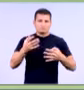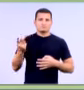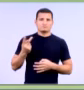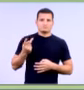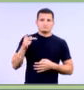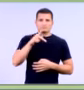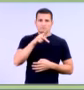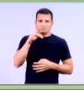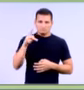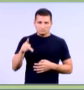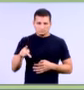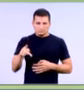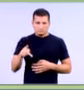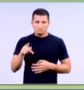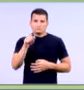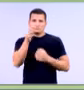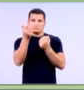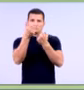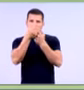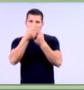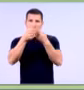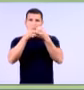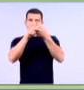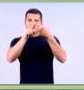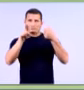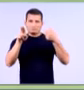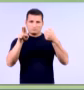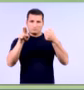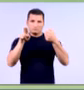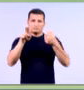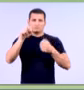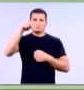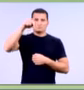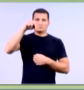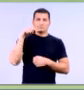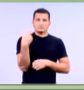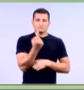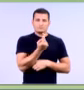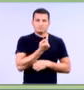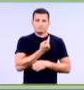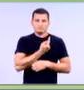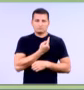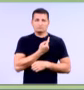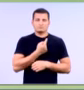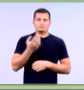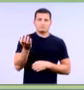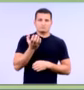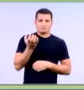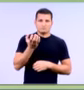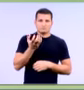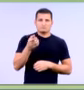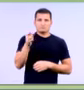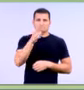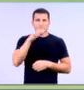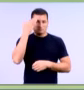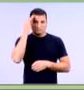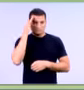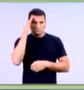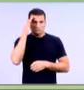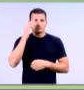eu, você substitui pelo pronome nós. Nós queremos que vocês